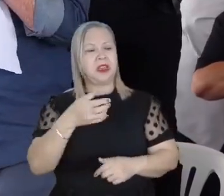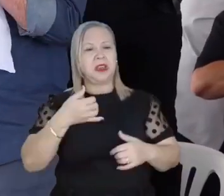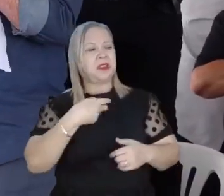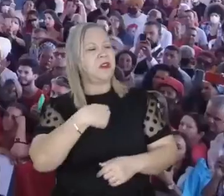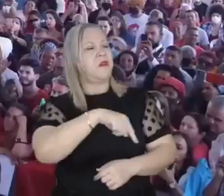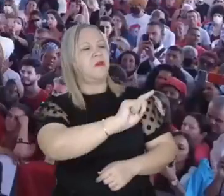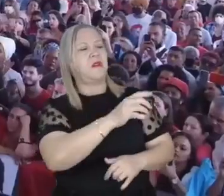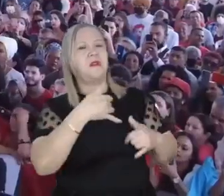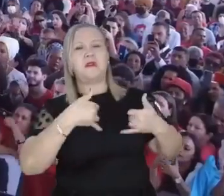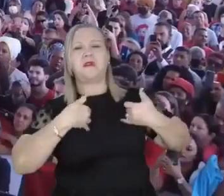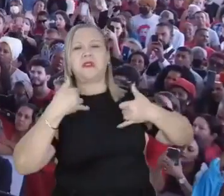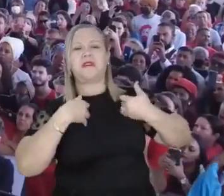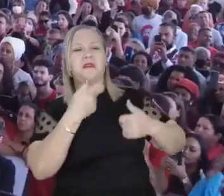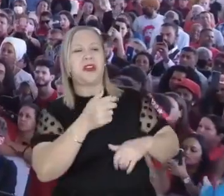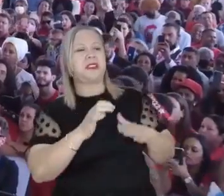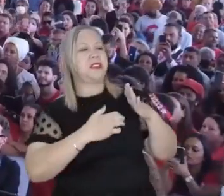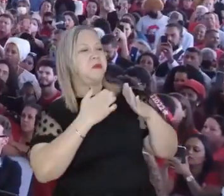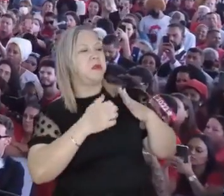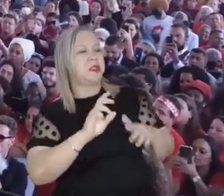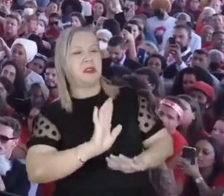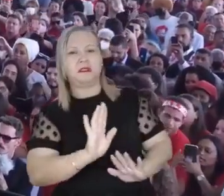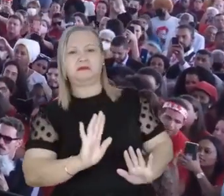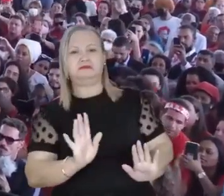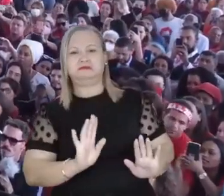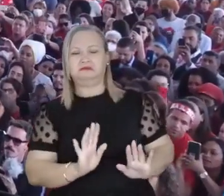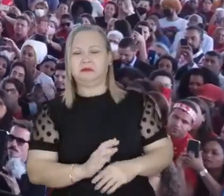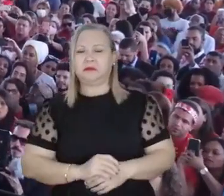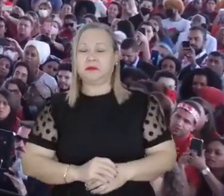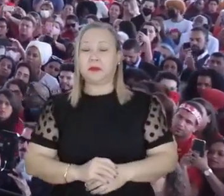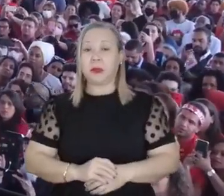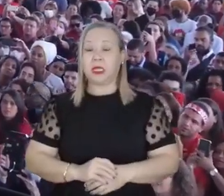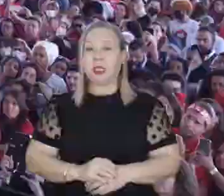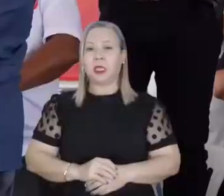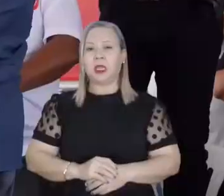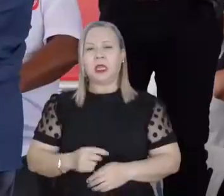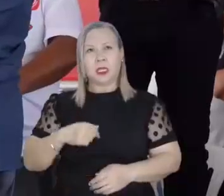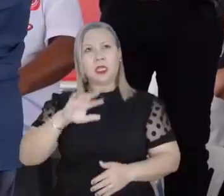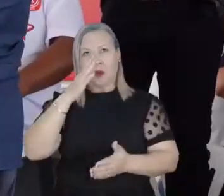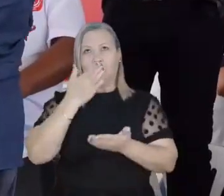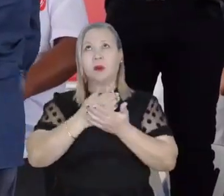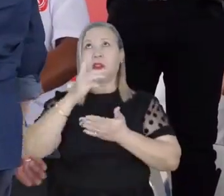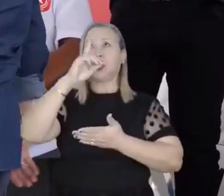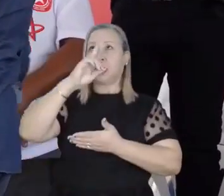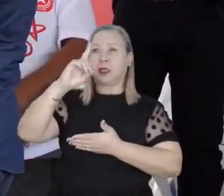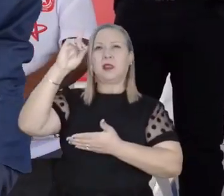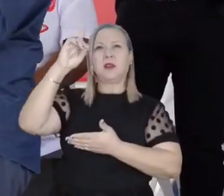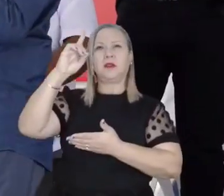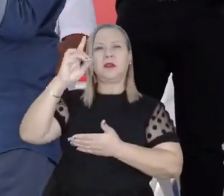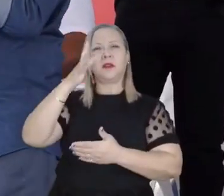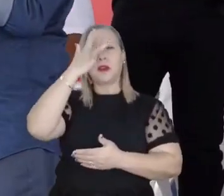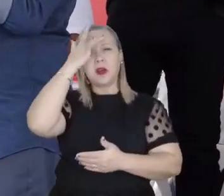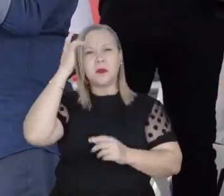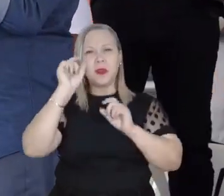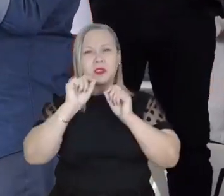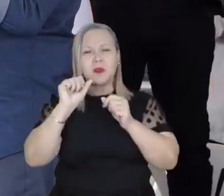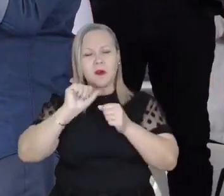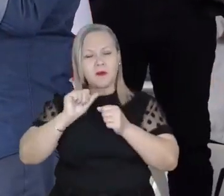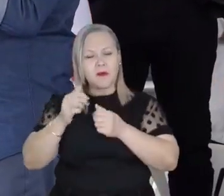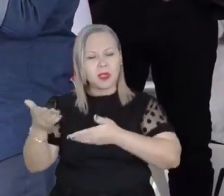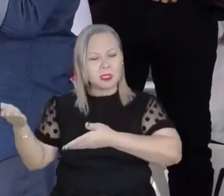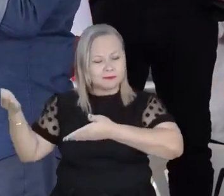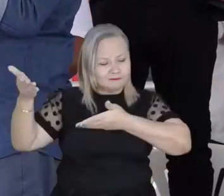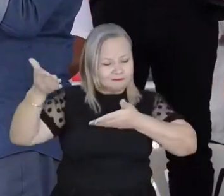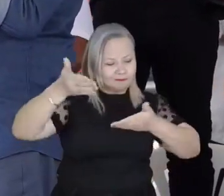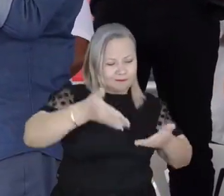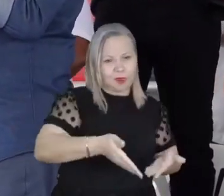vou. Mas aí, como eu acredito em Deus, alguém fez eu vir aqui. E eu vim. E quando